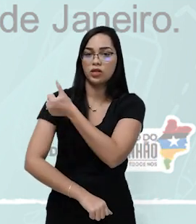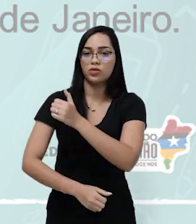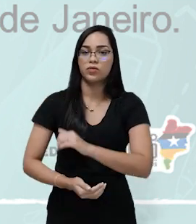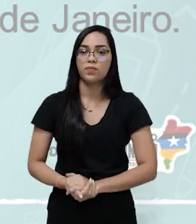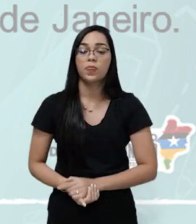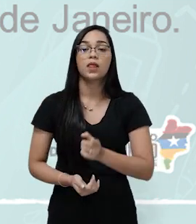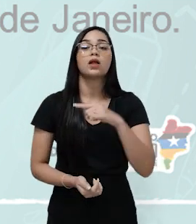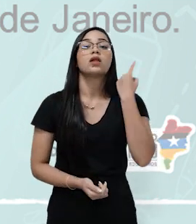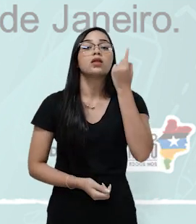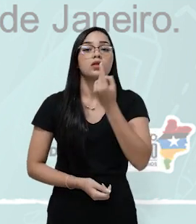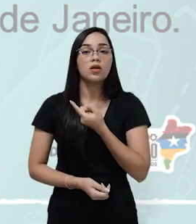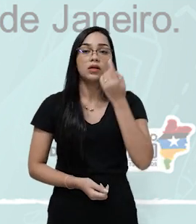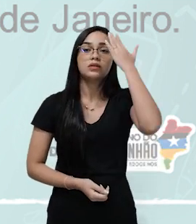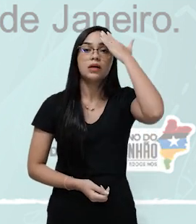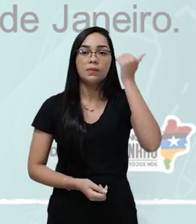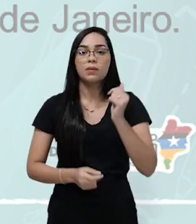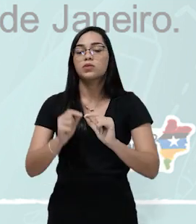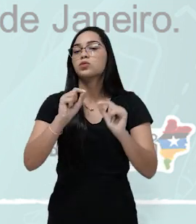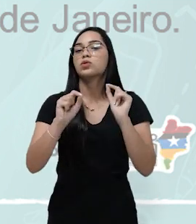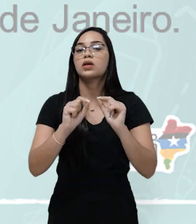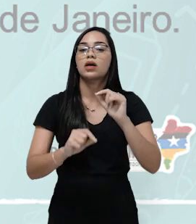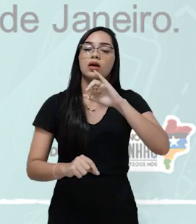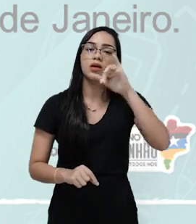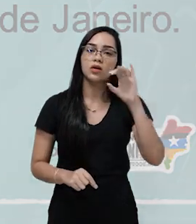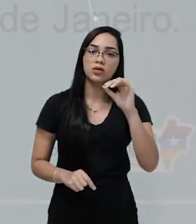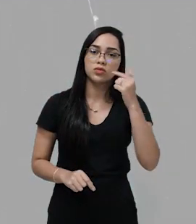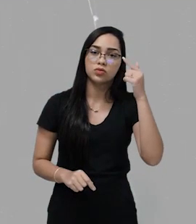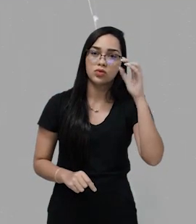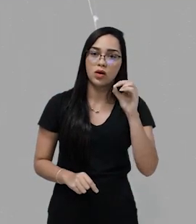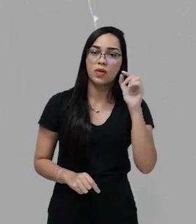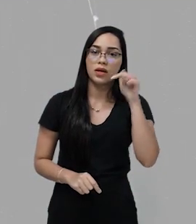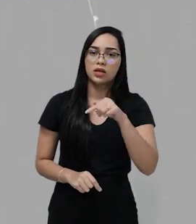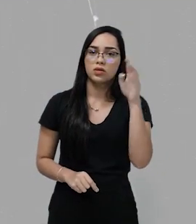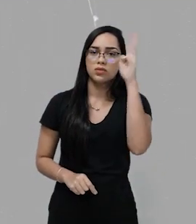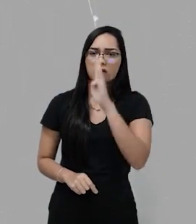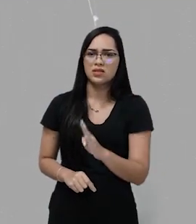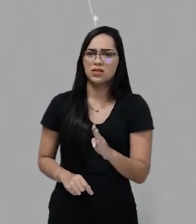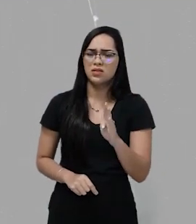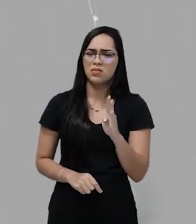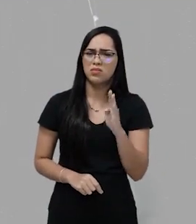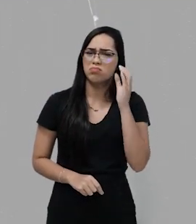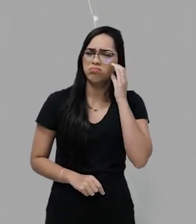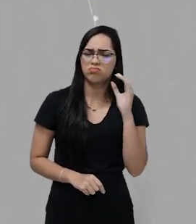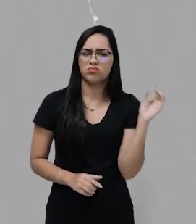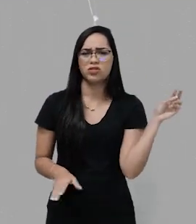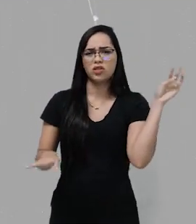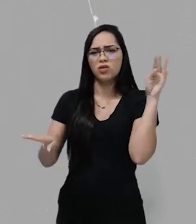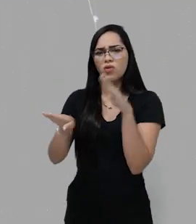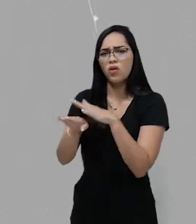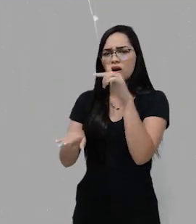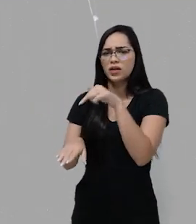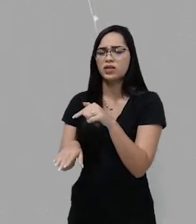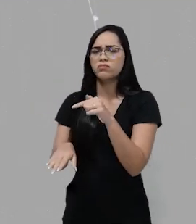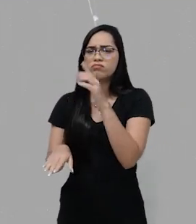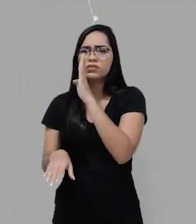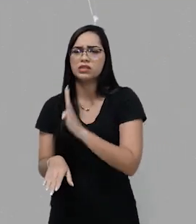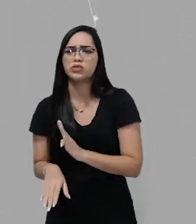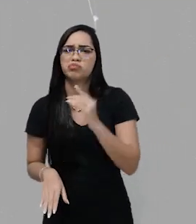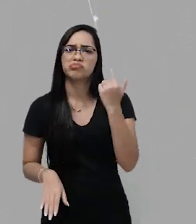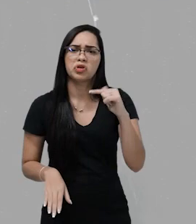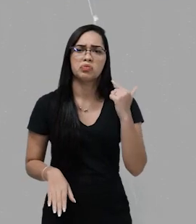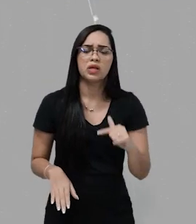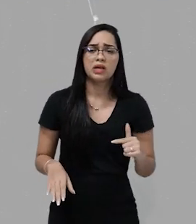Nós sabemos que quando Dom João chegou ao Brasil, ele achou assim tudo muito triste. Ele viu que as pessoas não